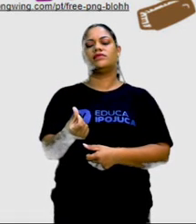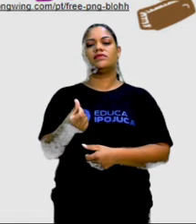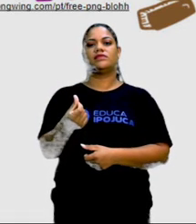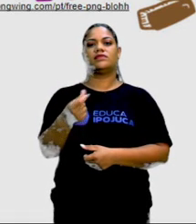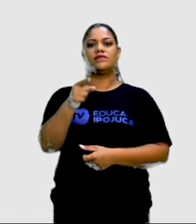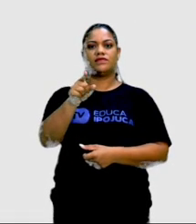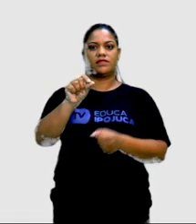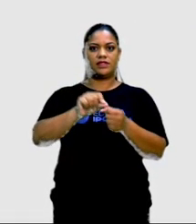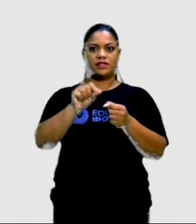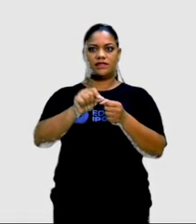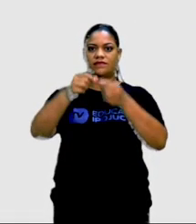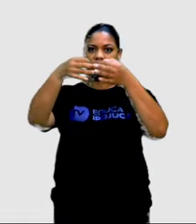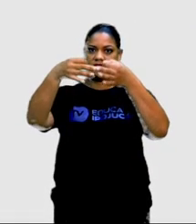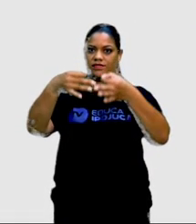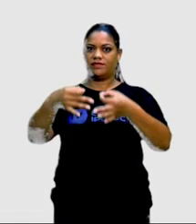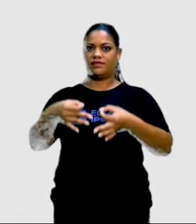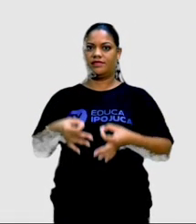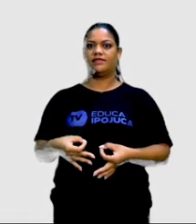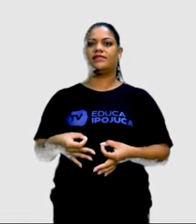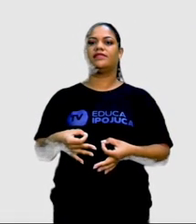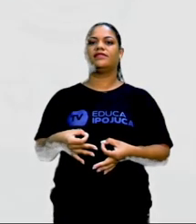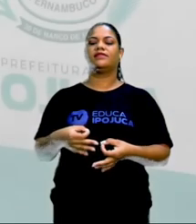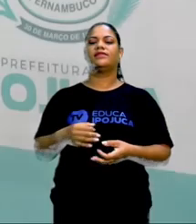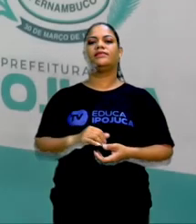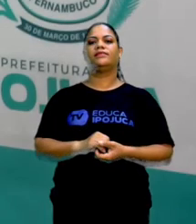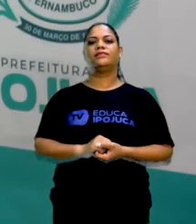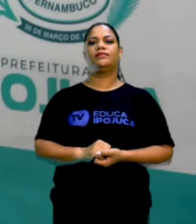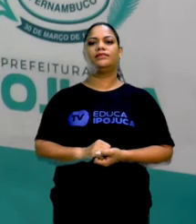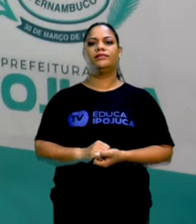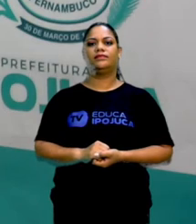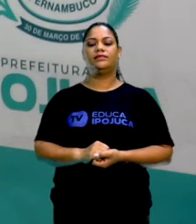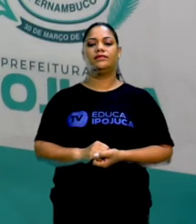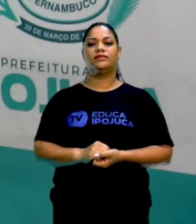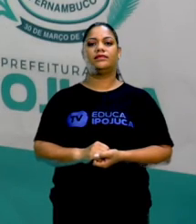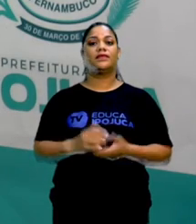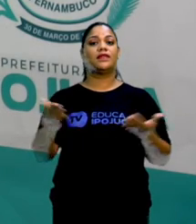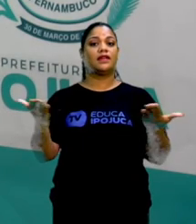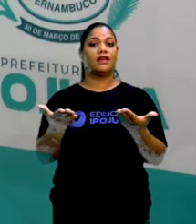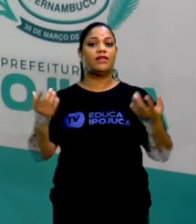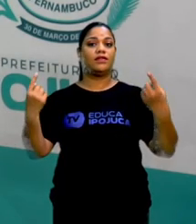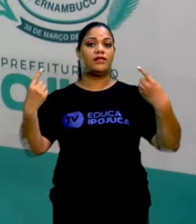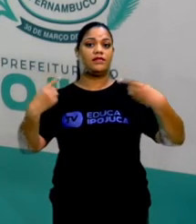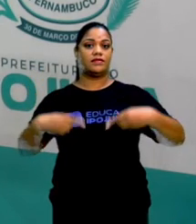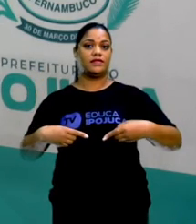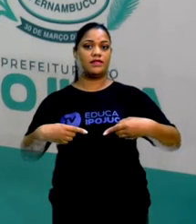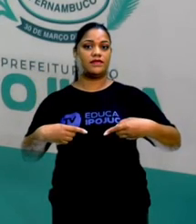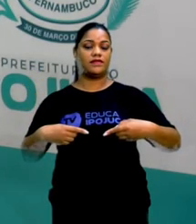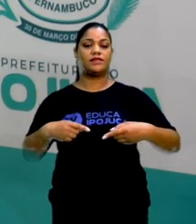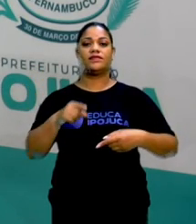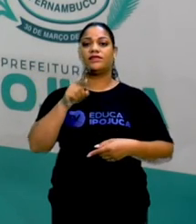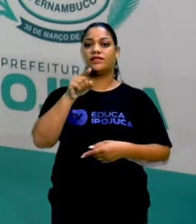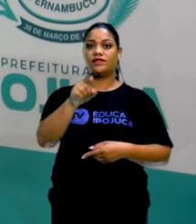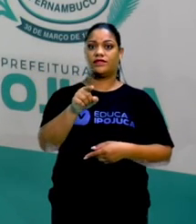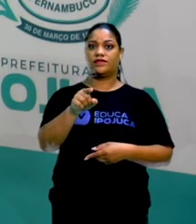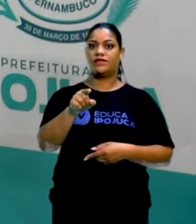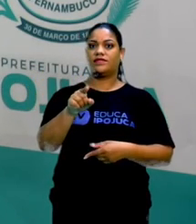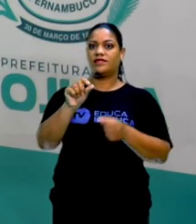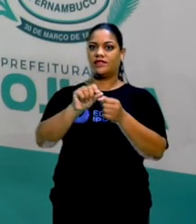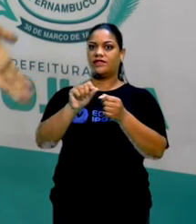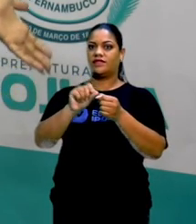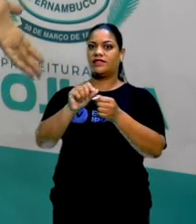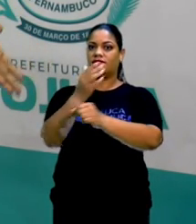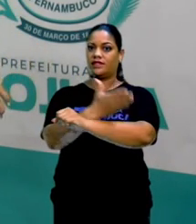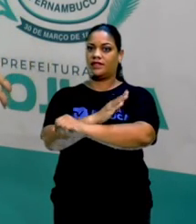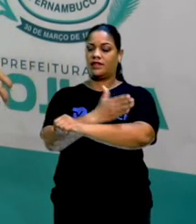conta está certinha. Então, chegou o nosso desafio, chegou a hora de vocês testarem aí na casa